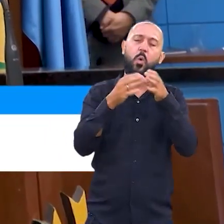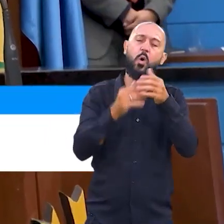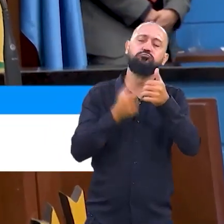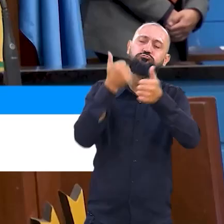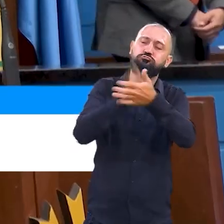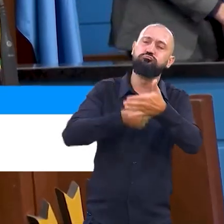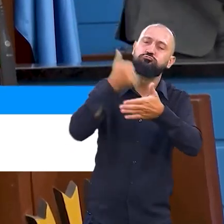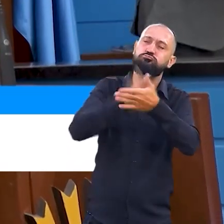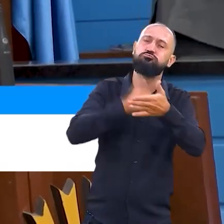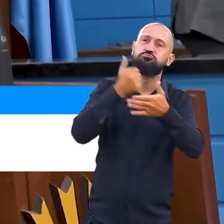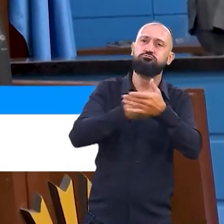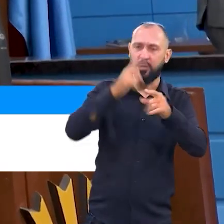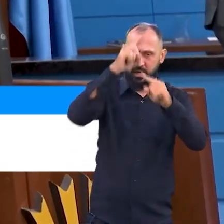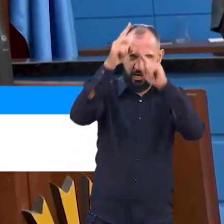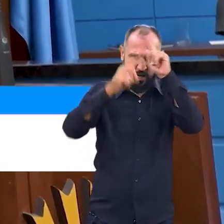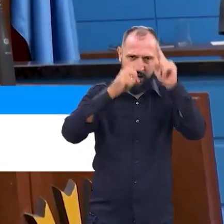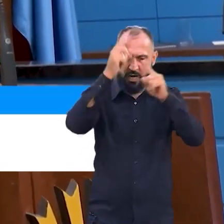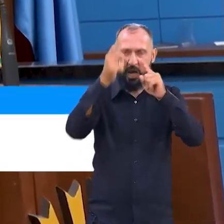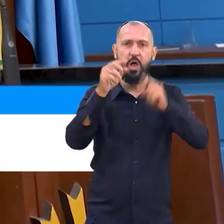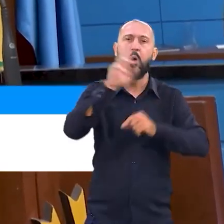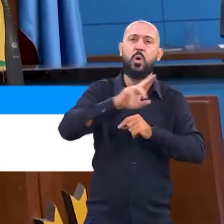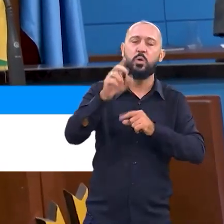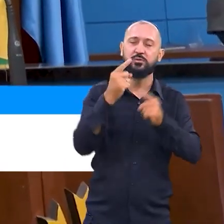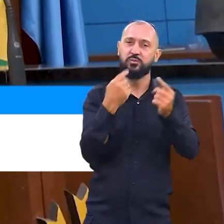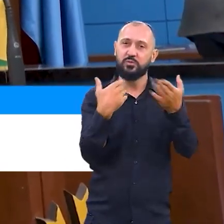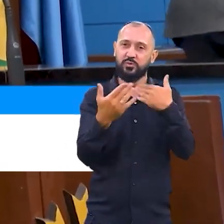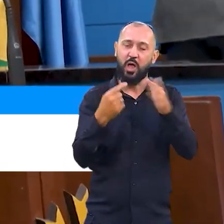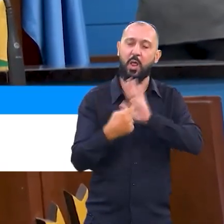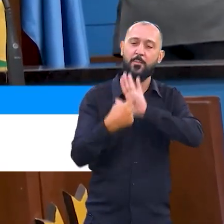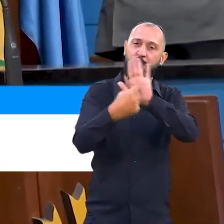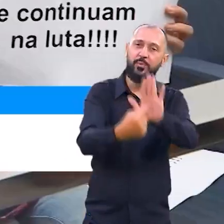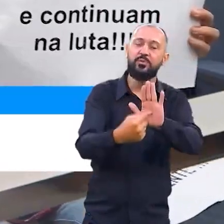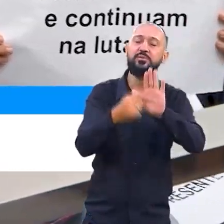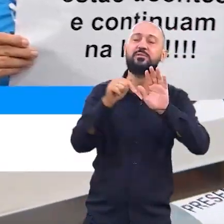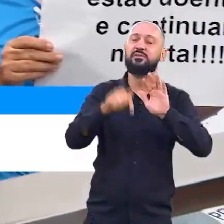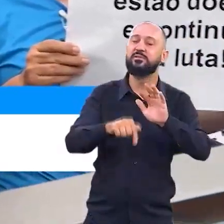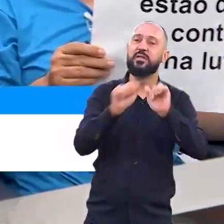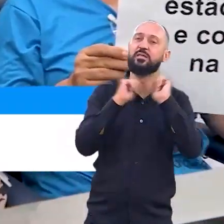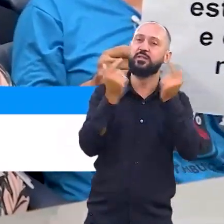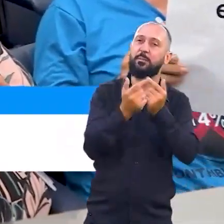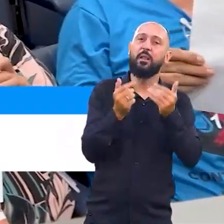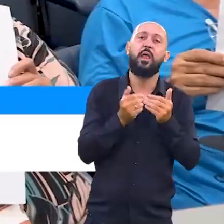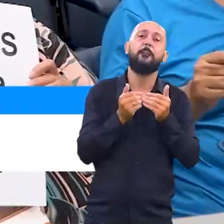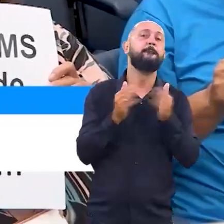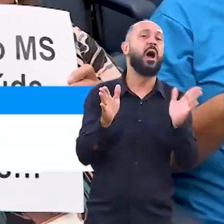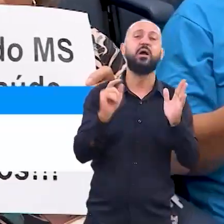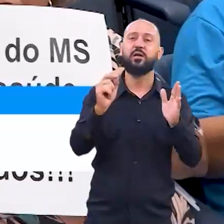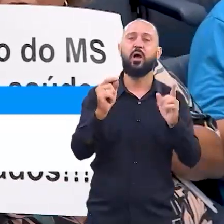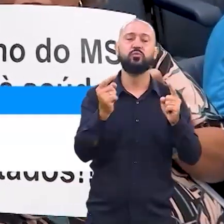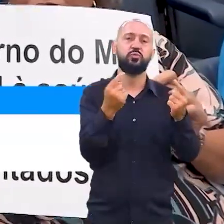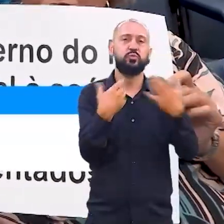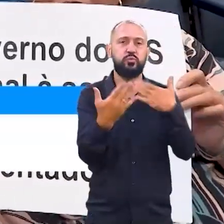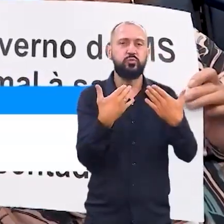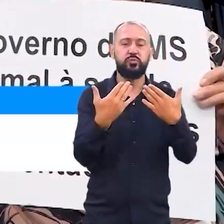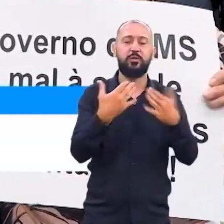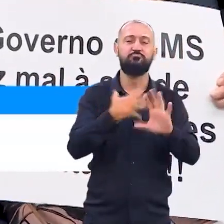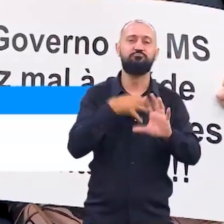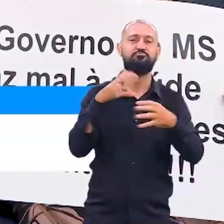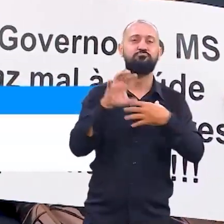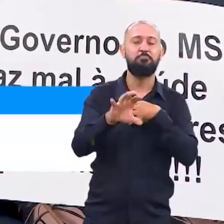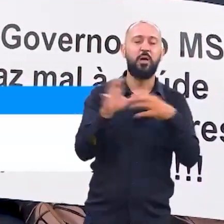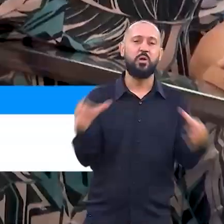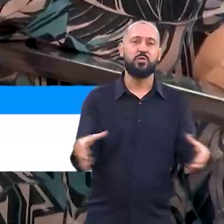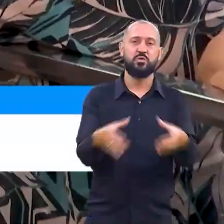a comissão vai atuar em busca de soluções criativas através do diálogo, mostrando que o parlamento está de portas abertas aos